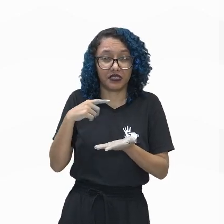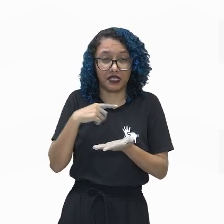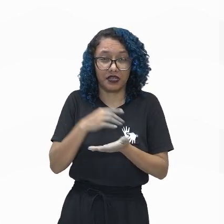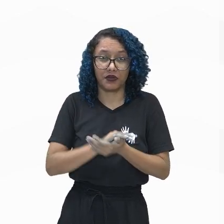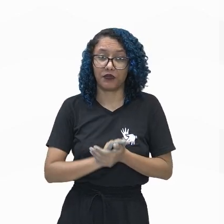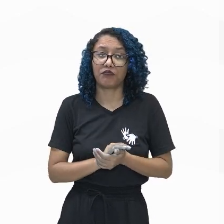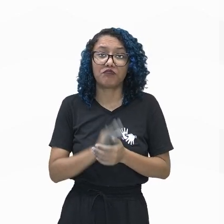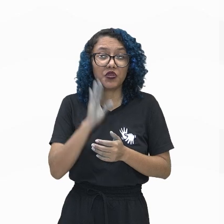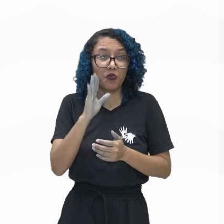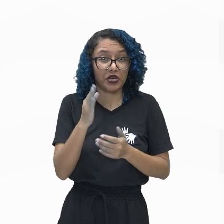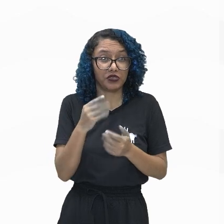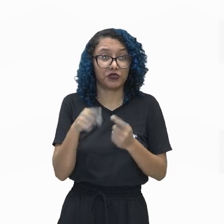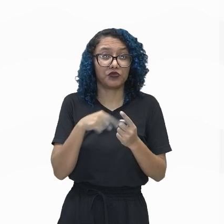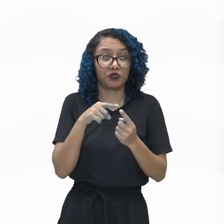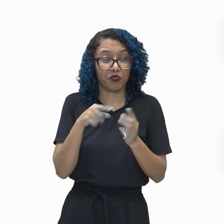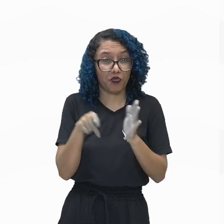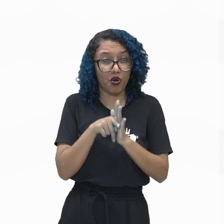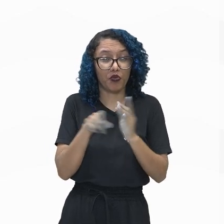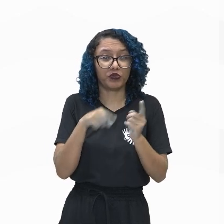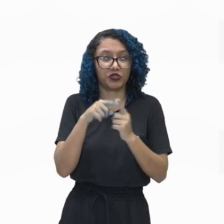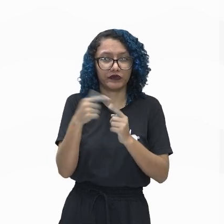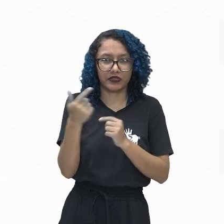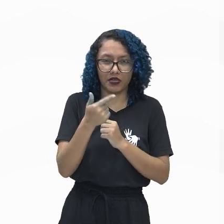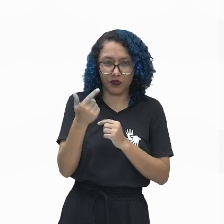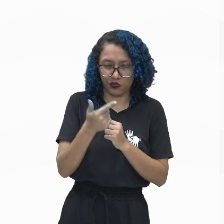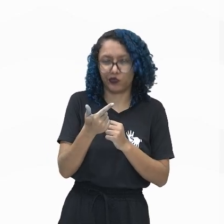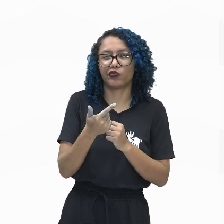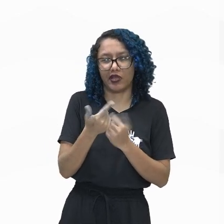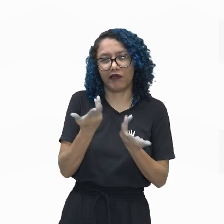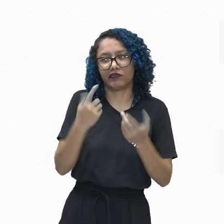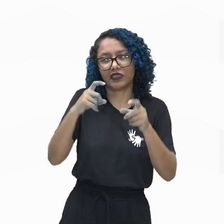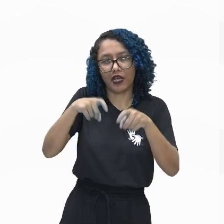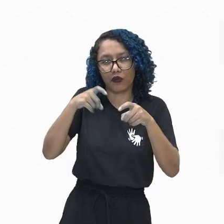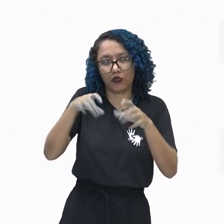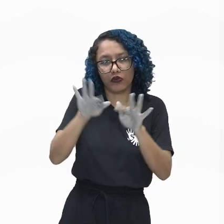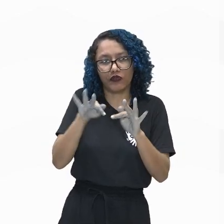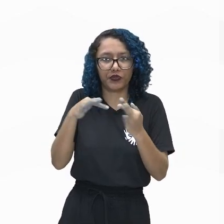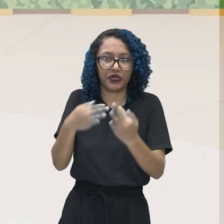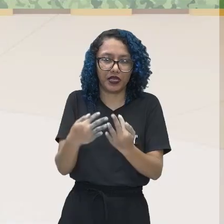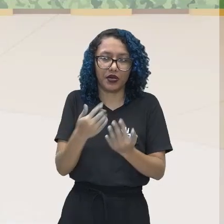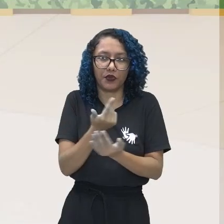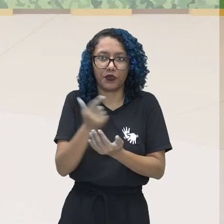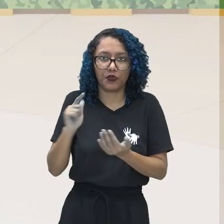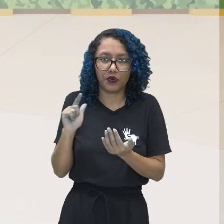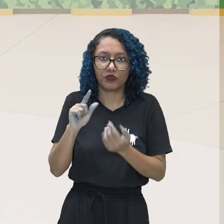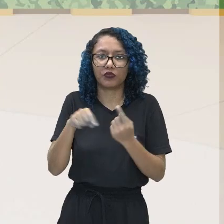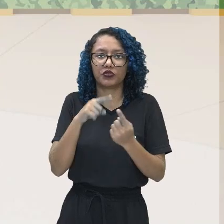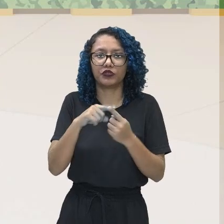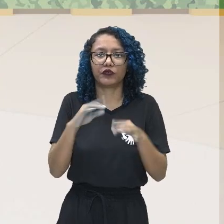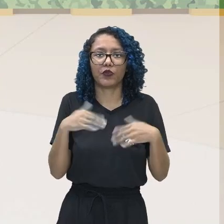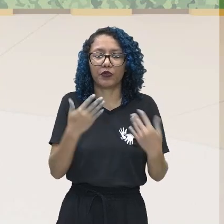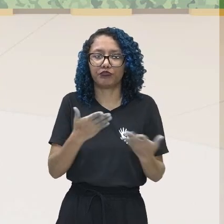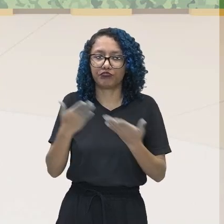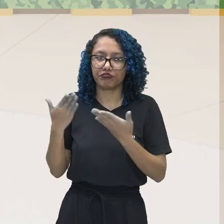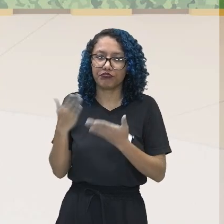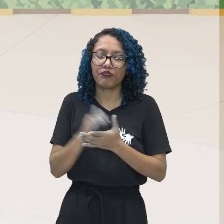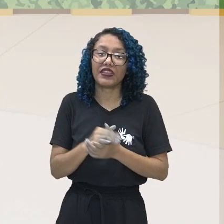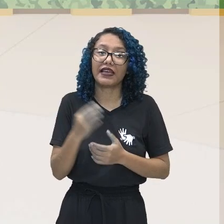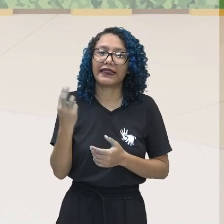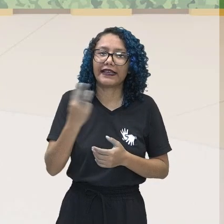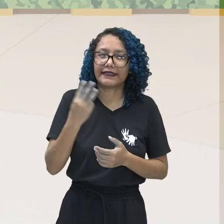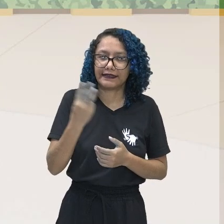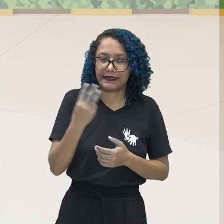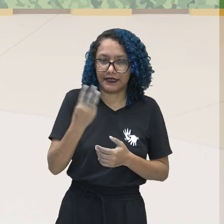agricultura familiar. Então vamos para o próximo. O próximo objetivo é o objetivo número 3,